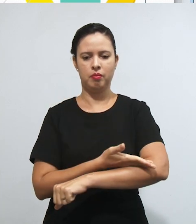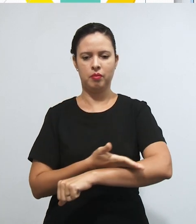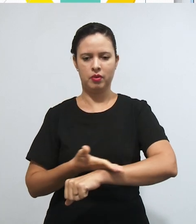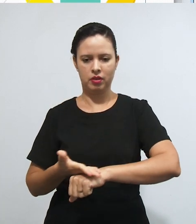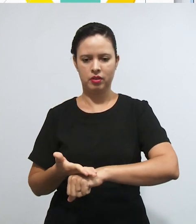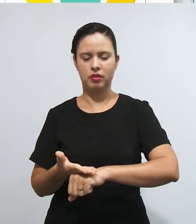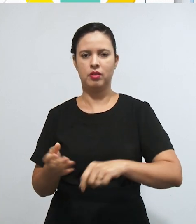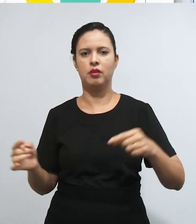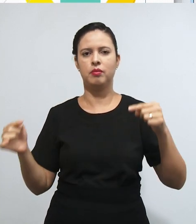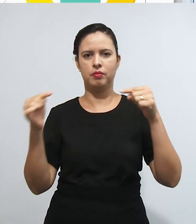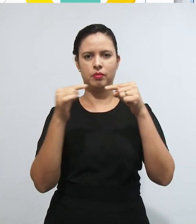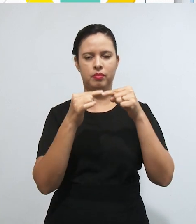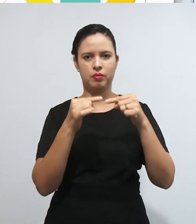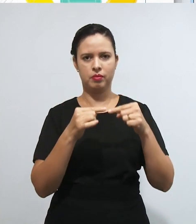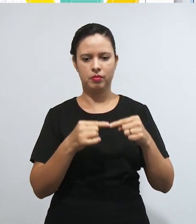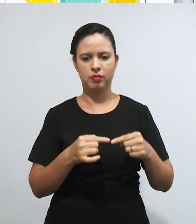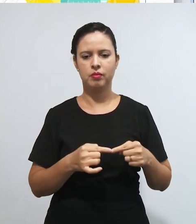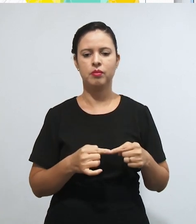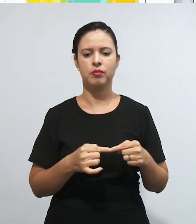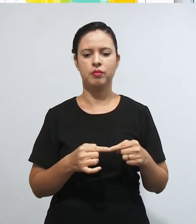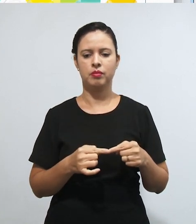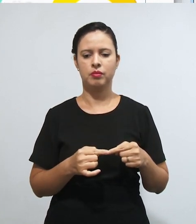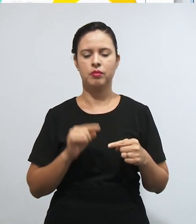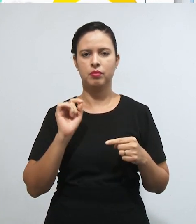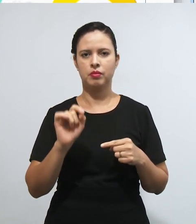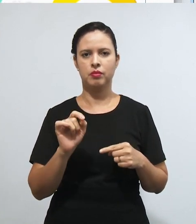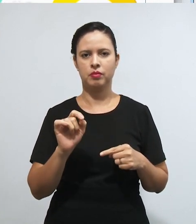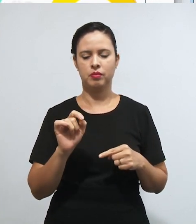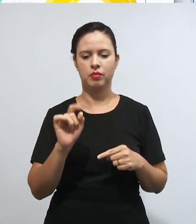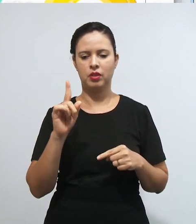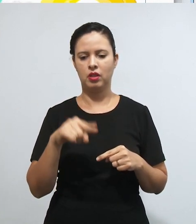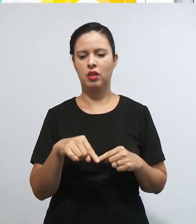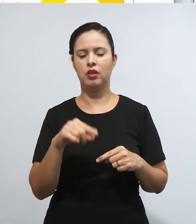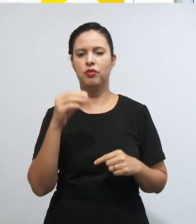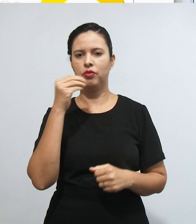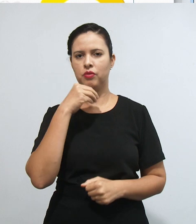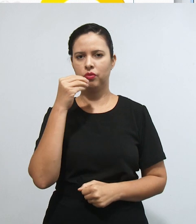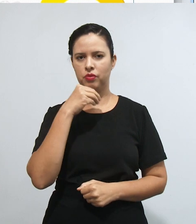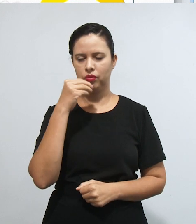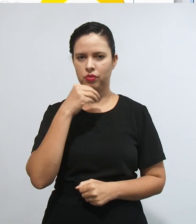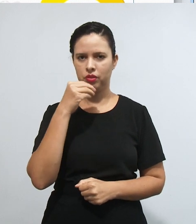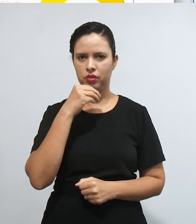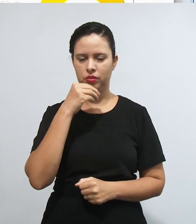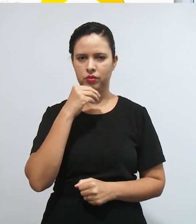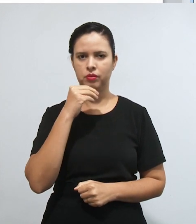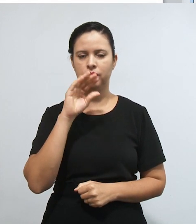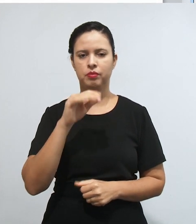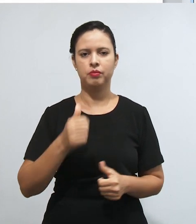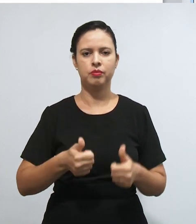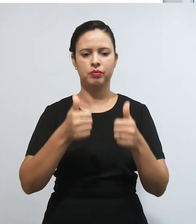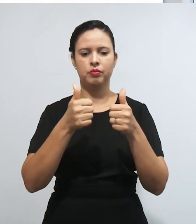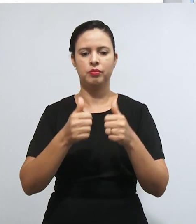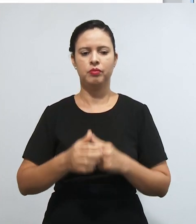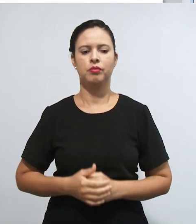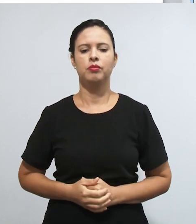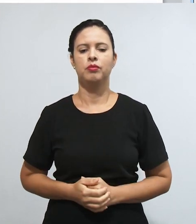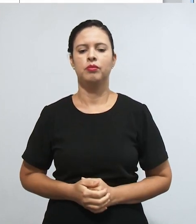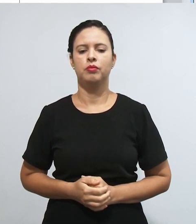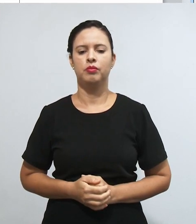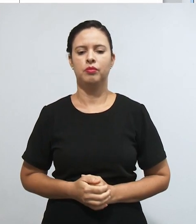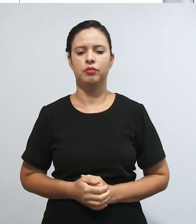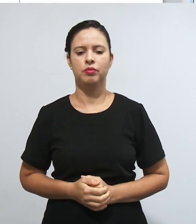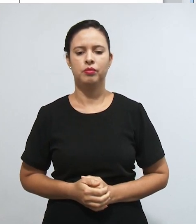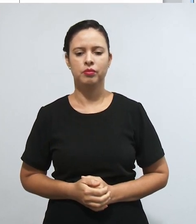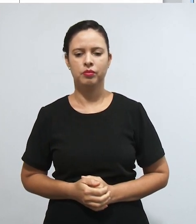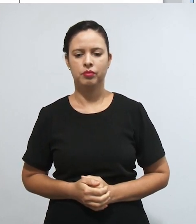aplicou aqui uma corzinha transparente para não, né, para melhorar. Aqui também nesse de cima, né, ó,